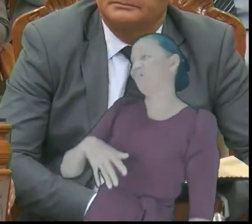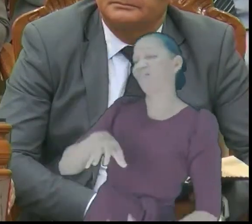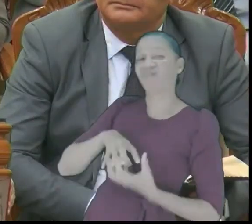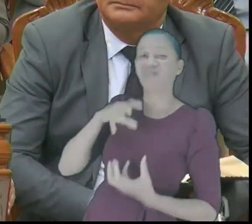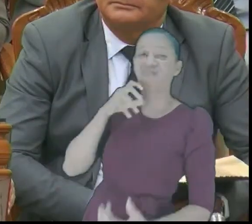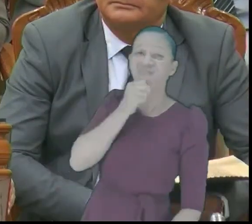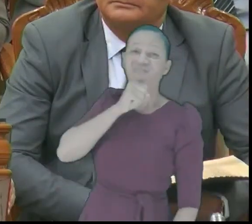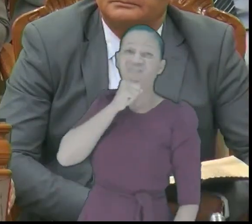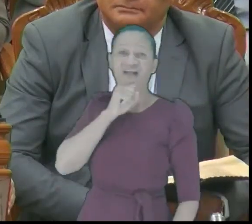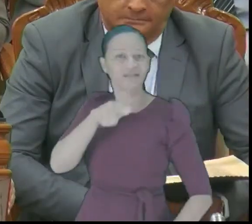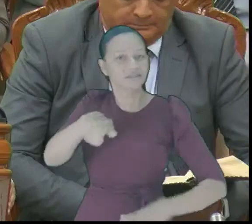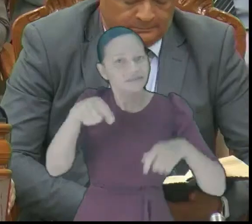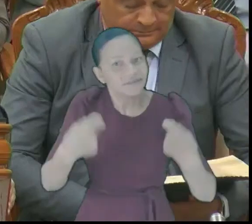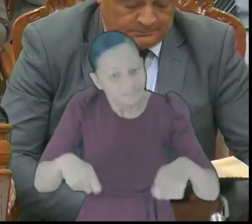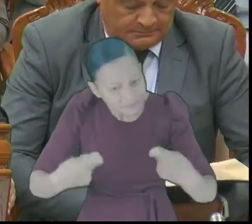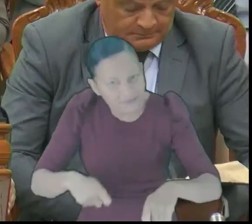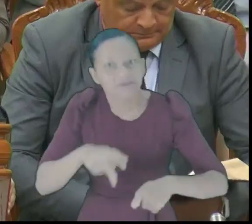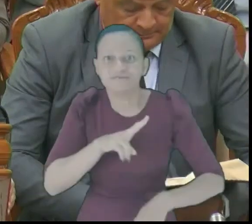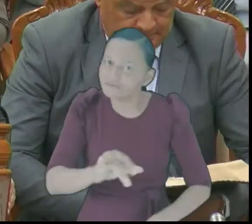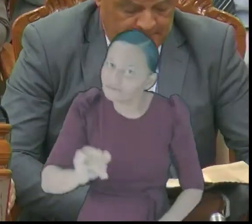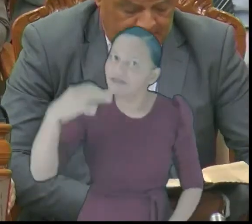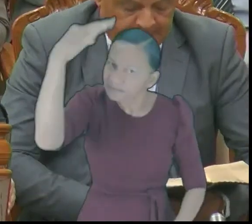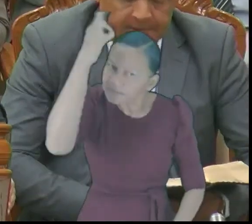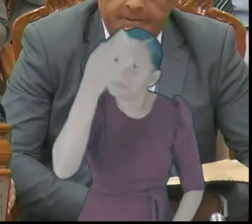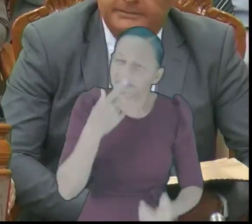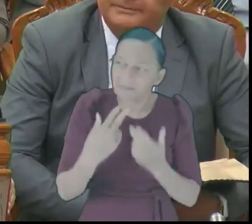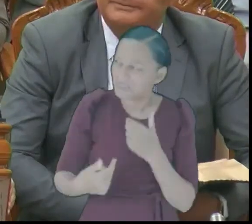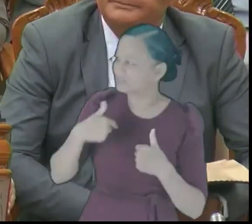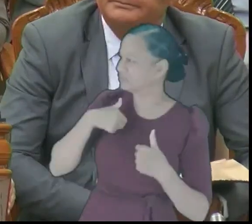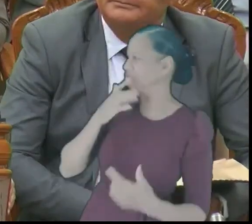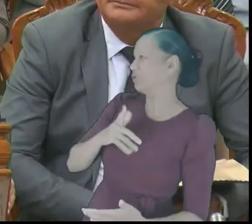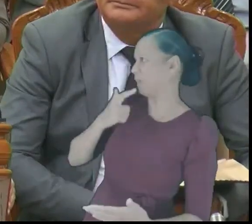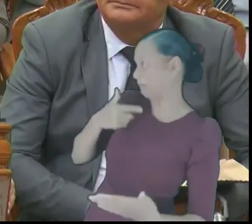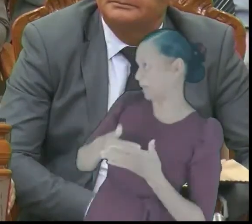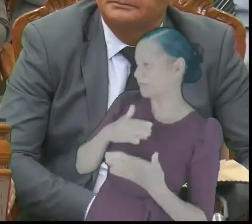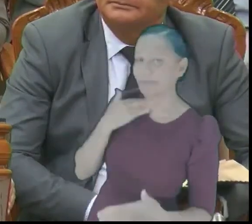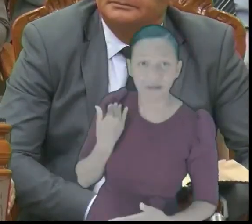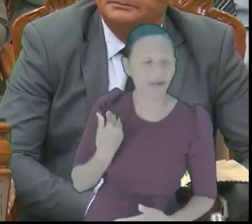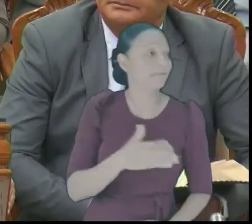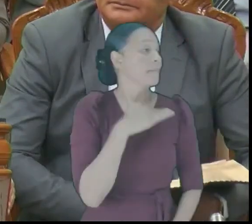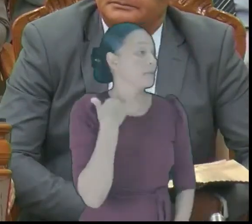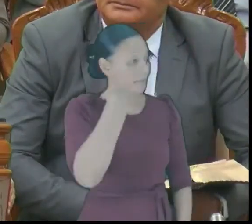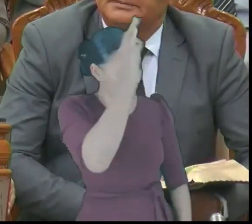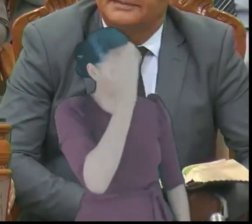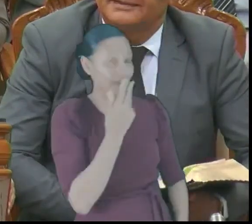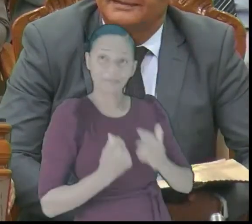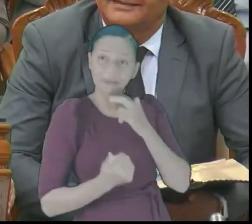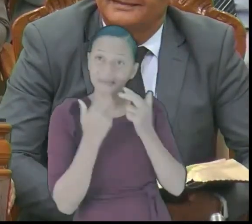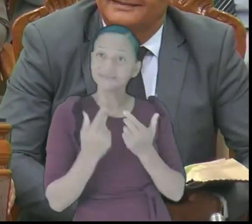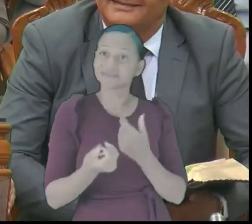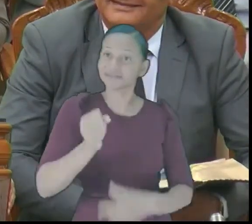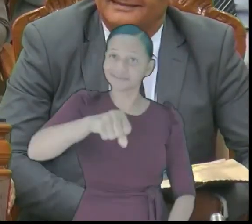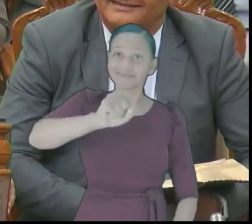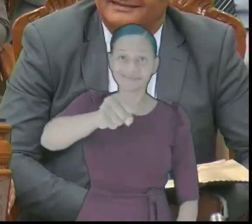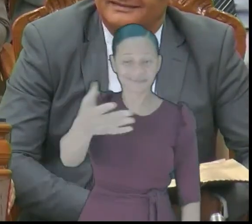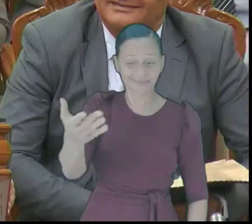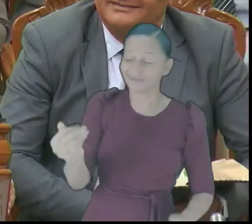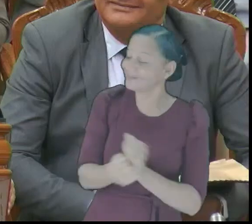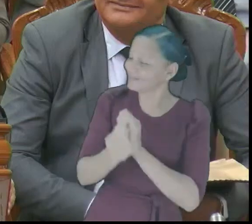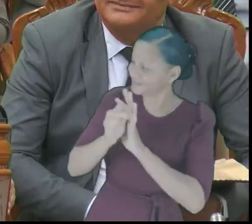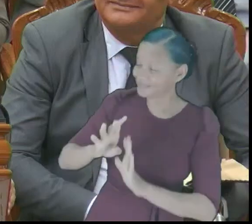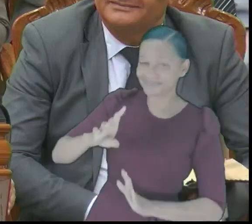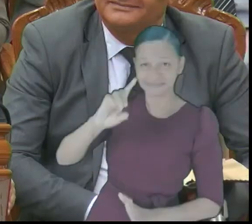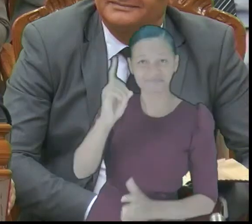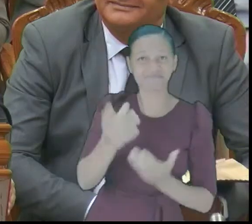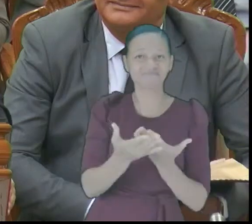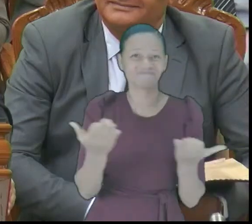Você precisa e pode ser batizado com o Espírito Santo. Pastor, já estou perto de morrer. É para morrer batizado com o Espírito Santo. Glória a